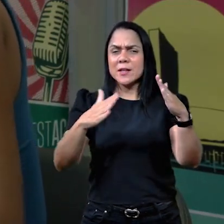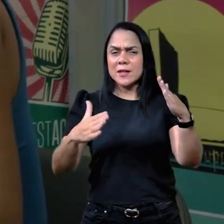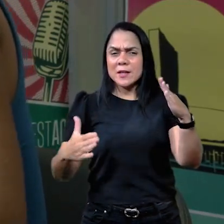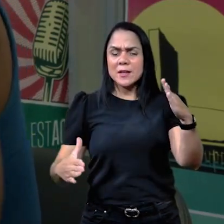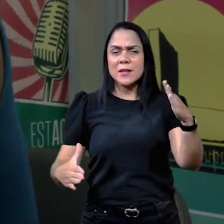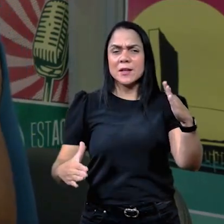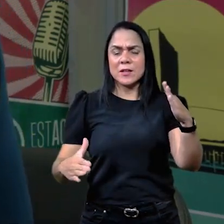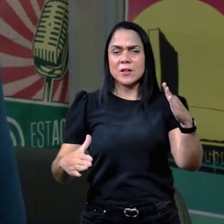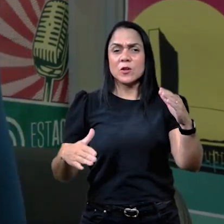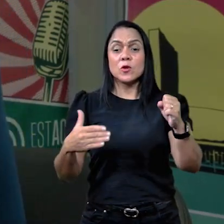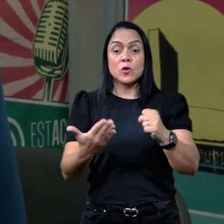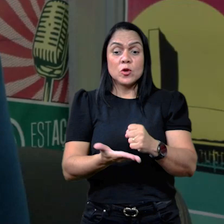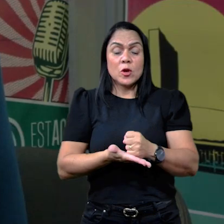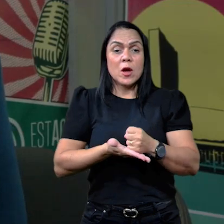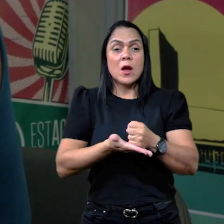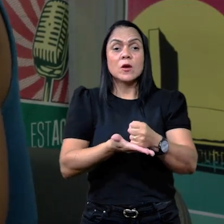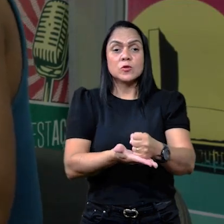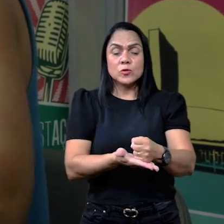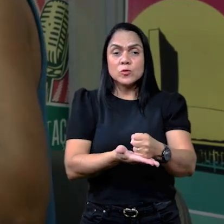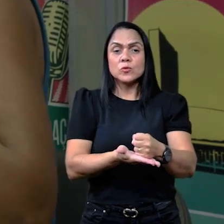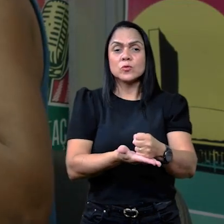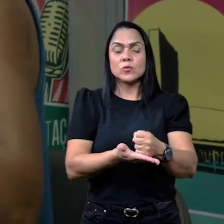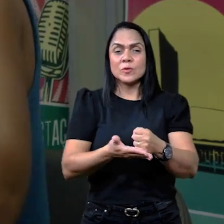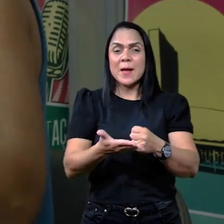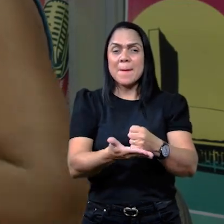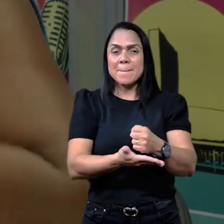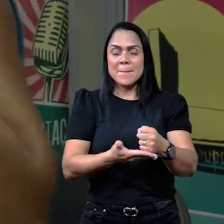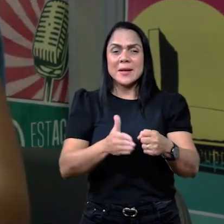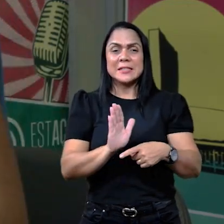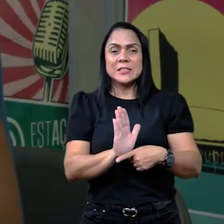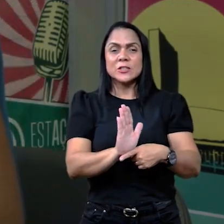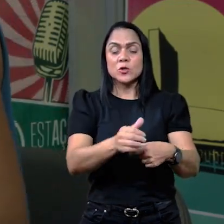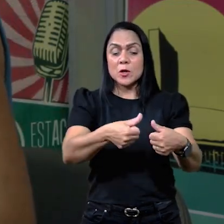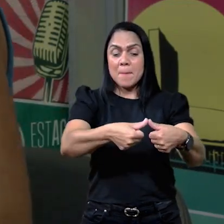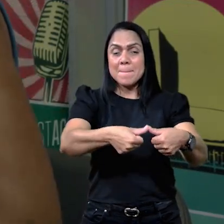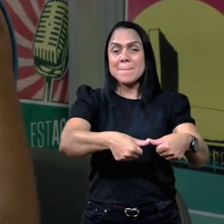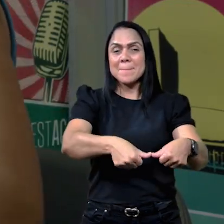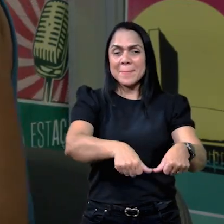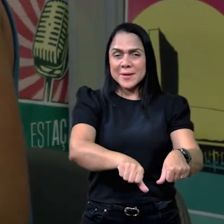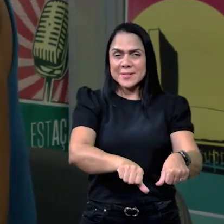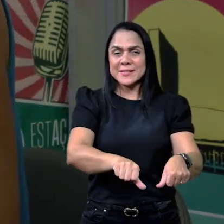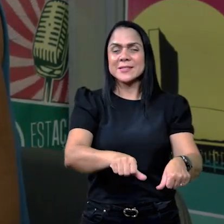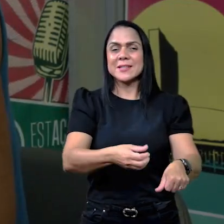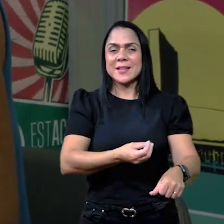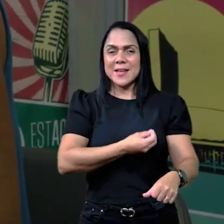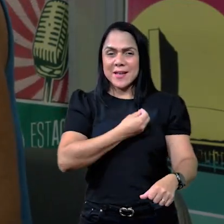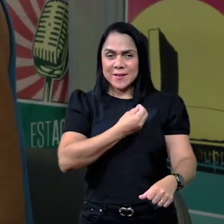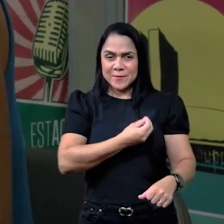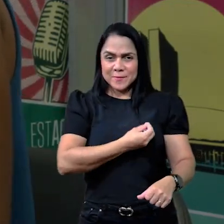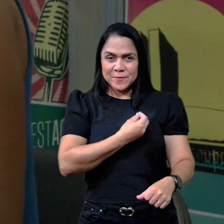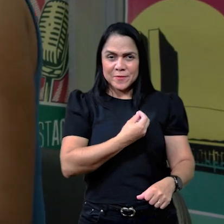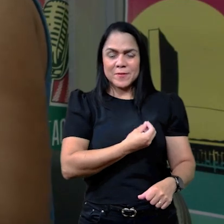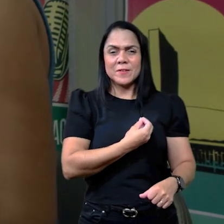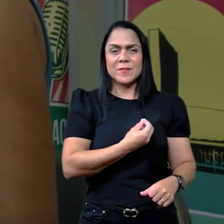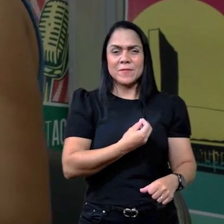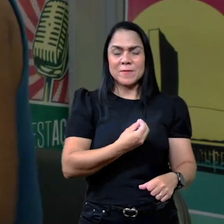assim, o fio de aço que segura, que fez com que permanecesse, né, a nossa forma de existência, né,